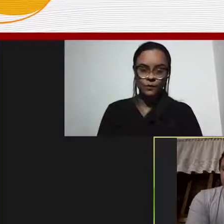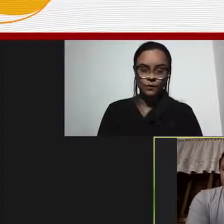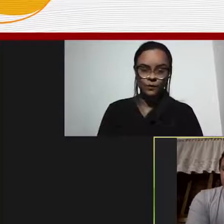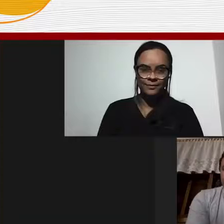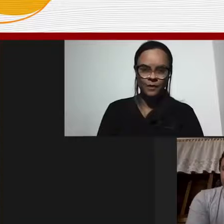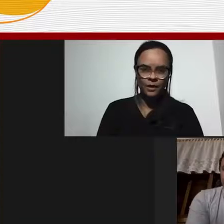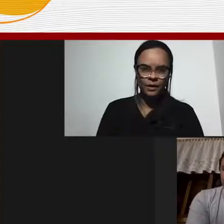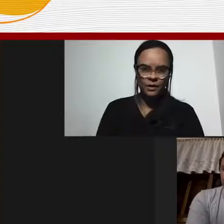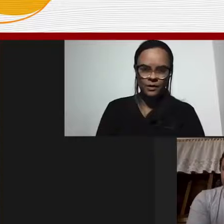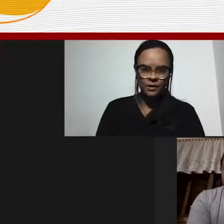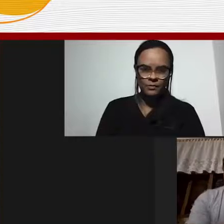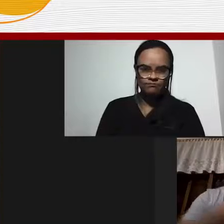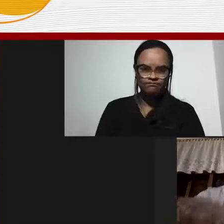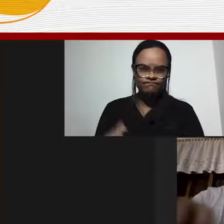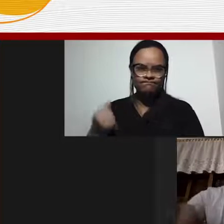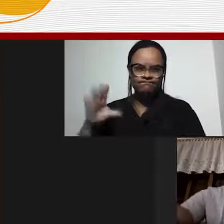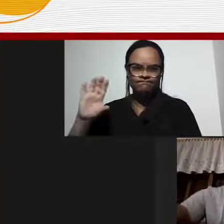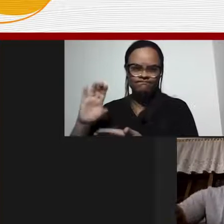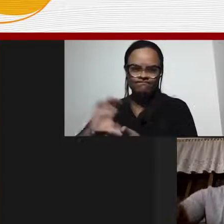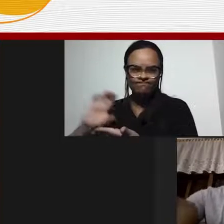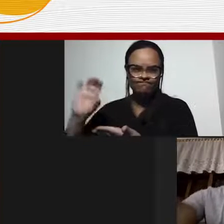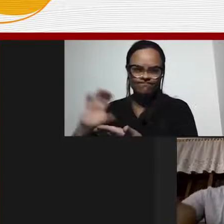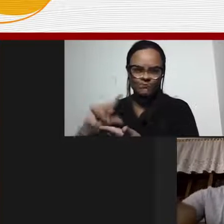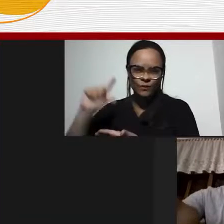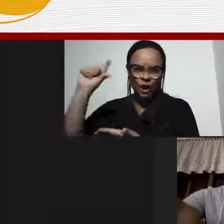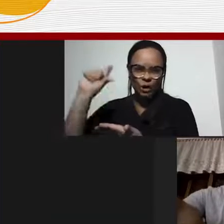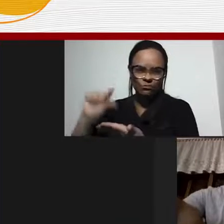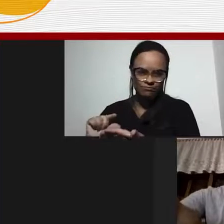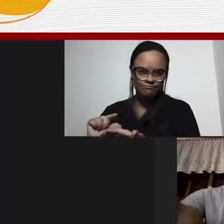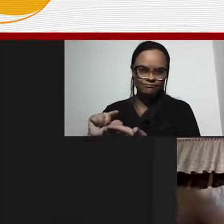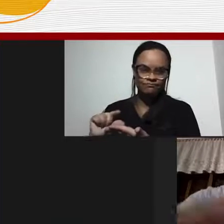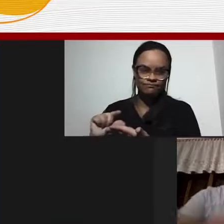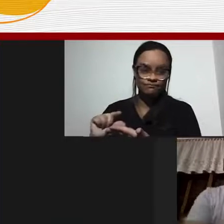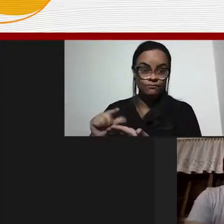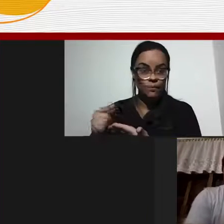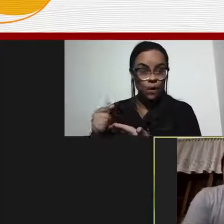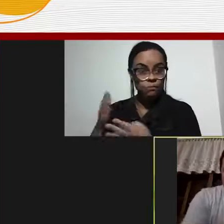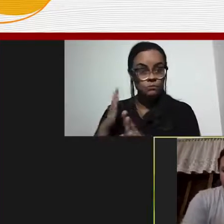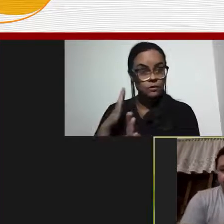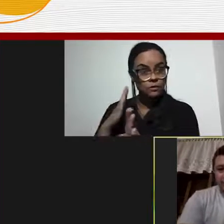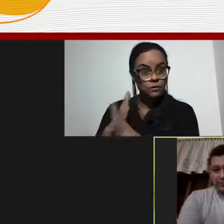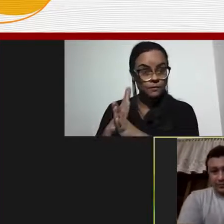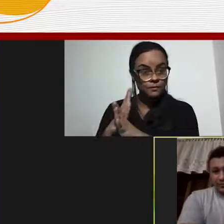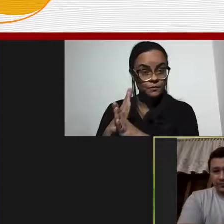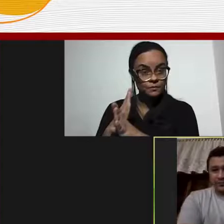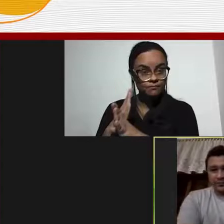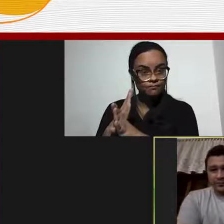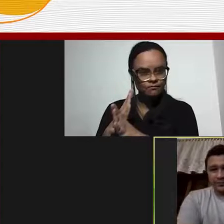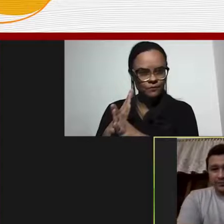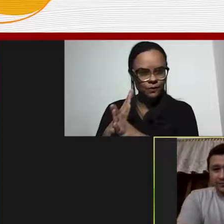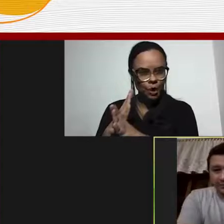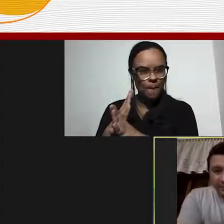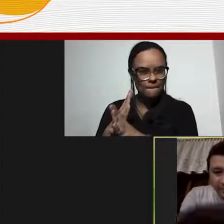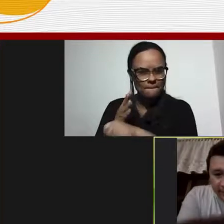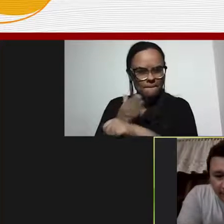com pouco recurso, e aí você descobriu a sua vocação para